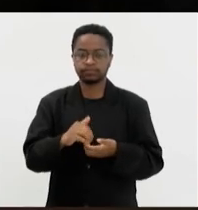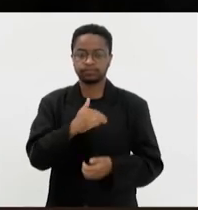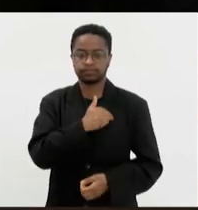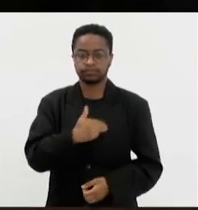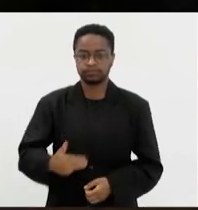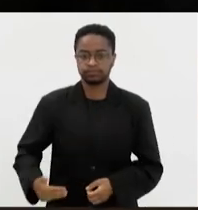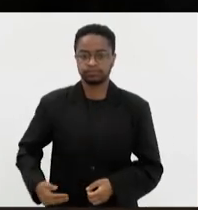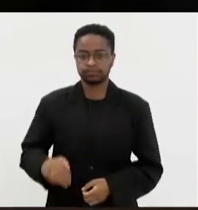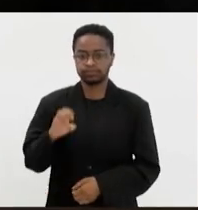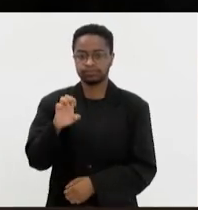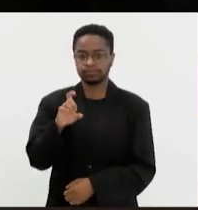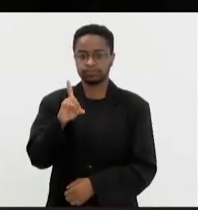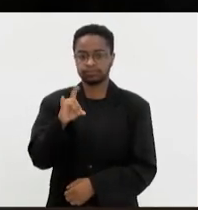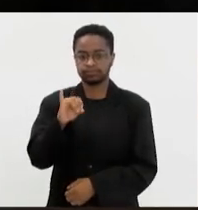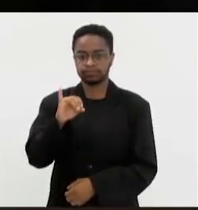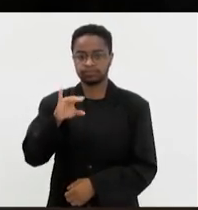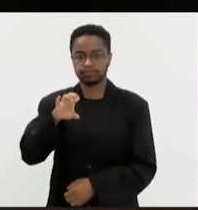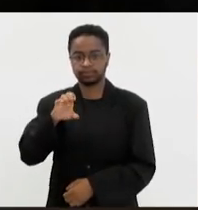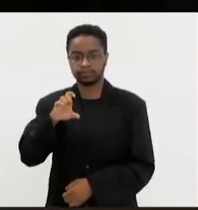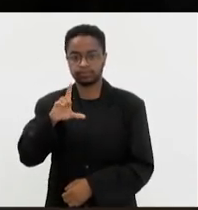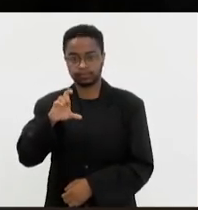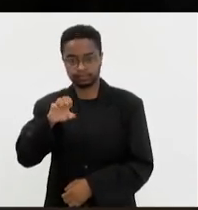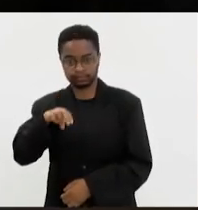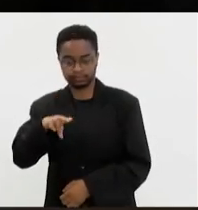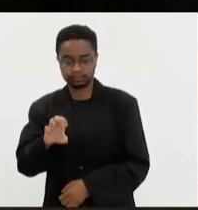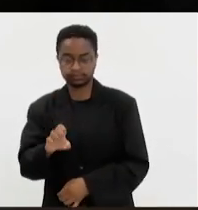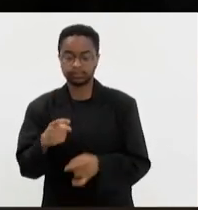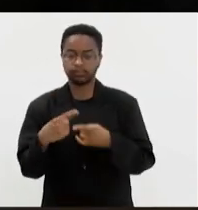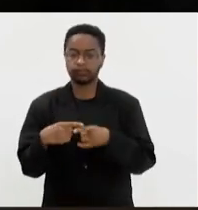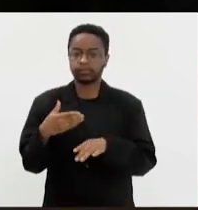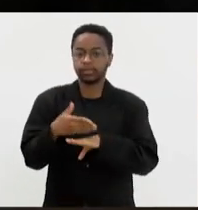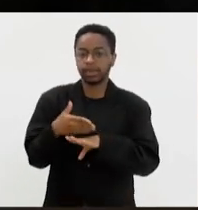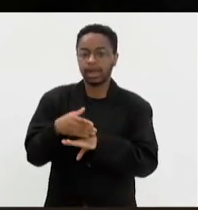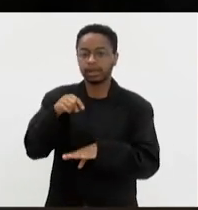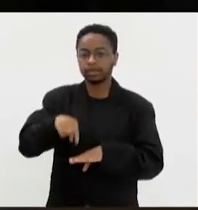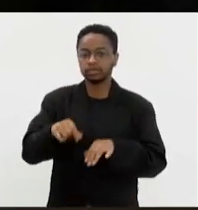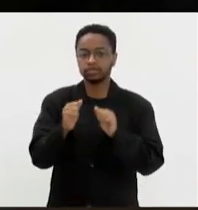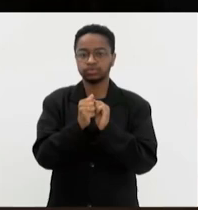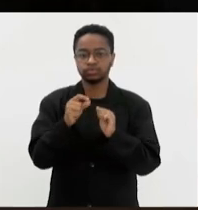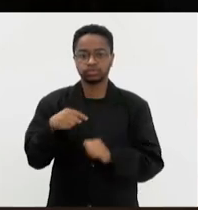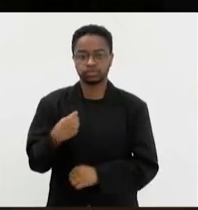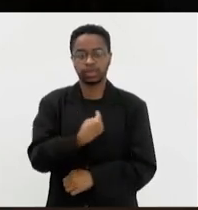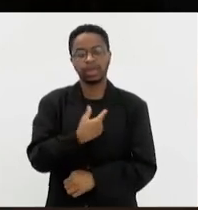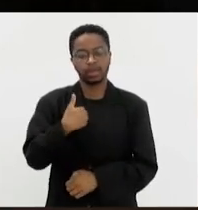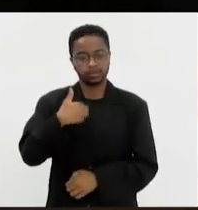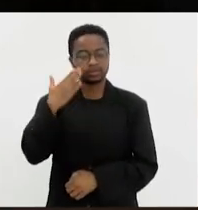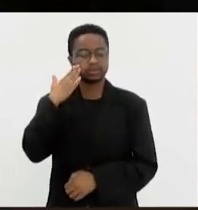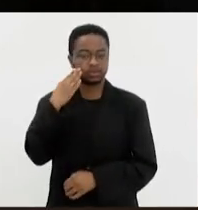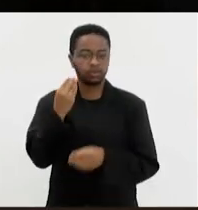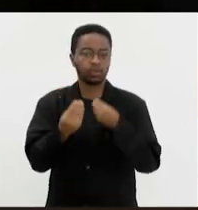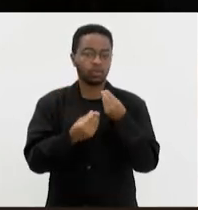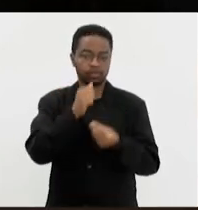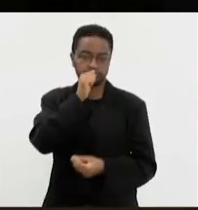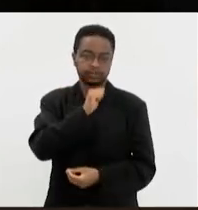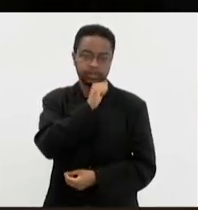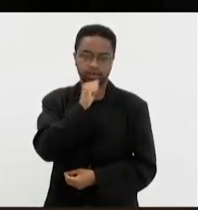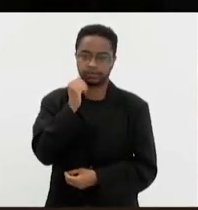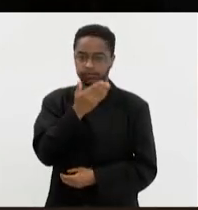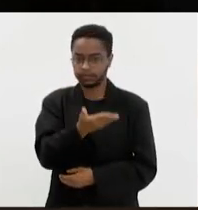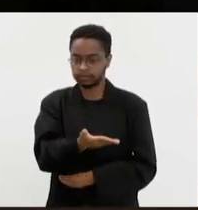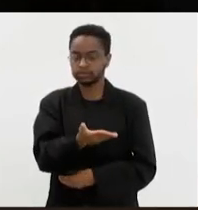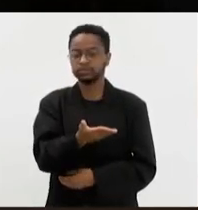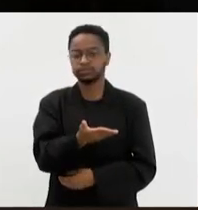edlene Lobo por estar aqui conosco sei do sacrifício que fez de estar